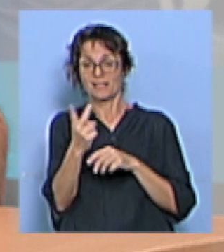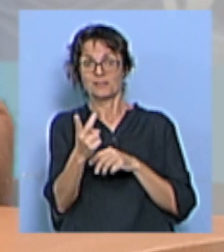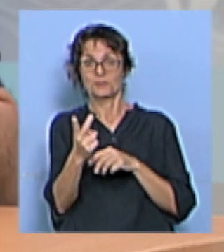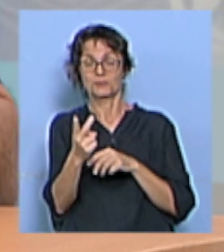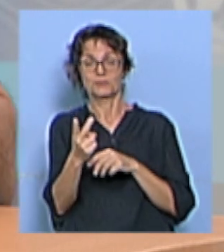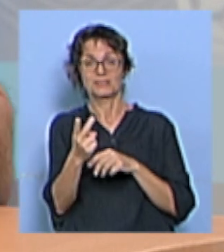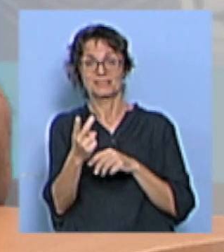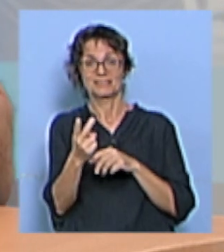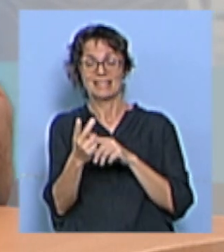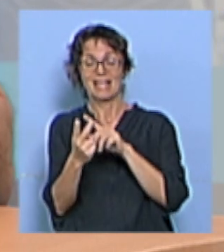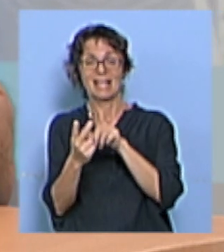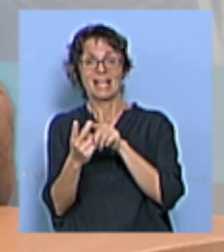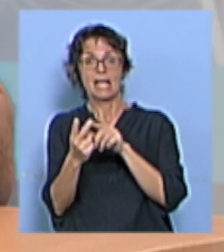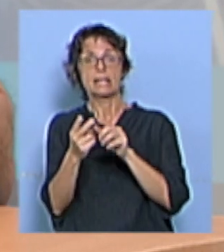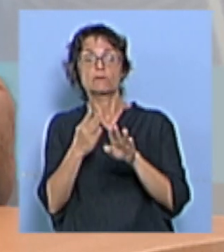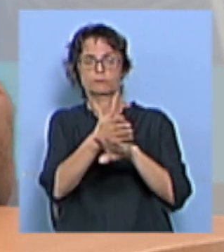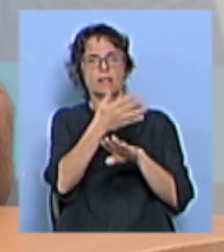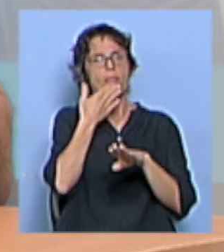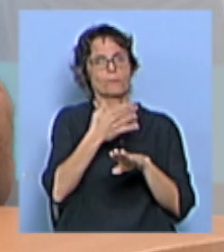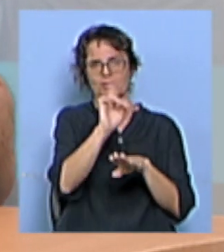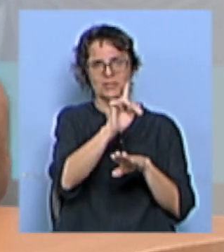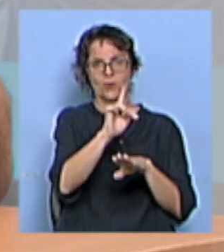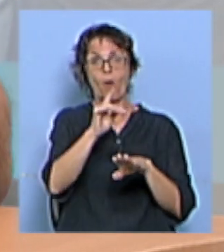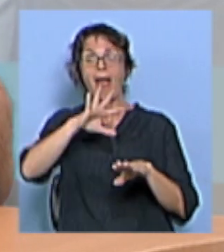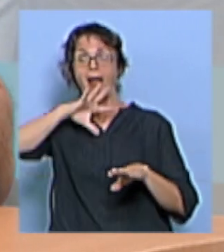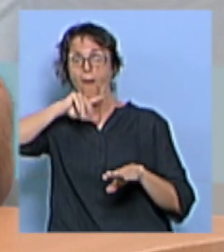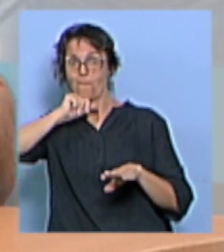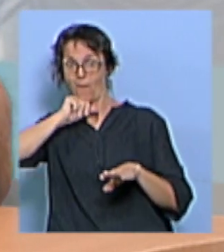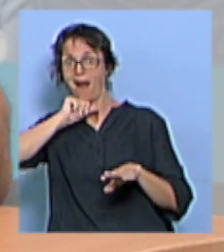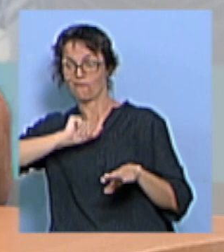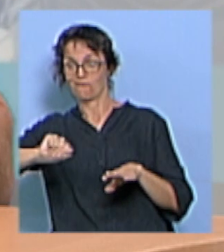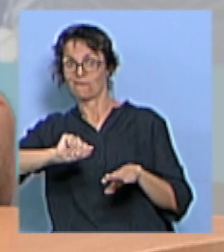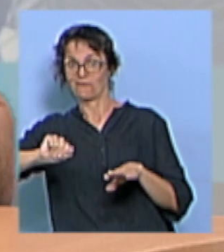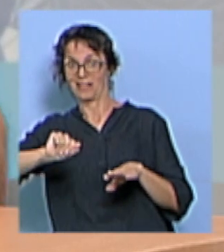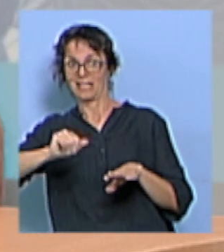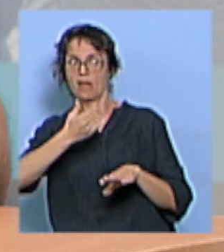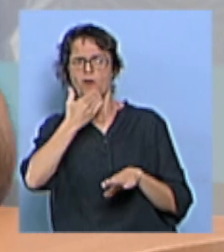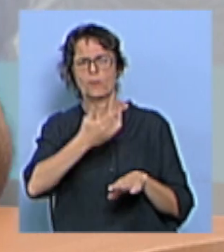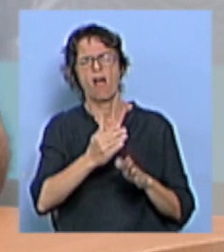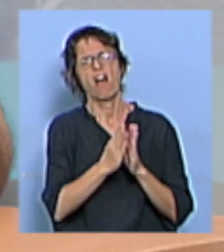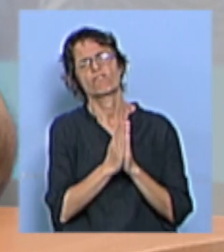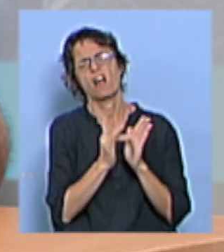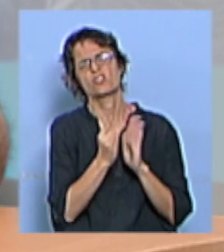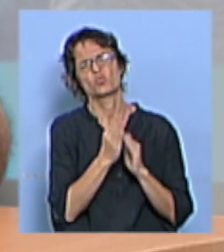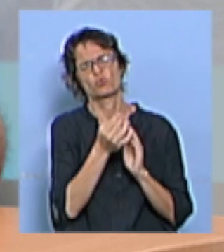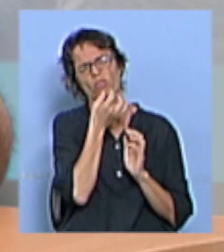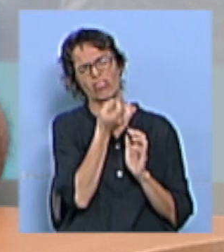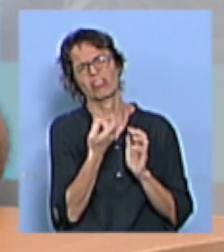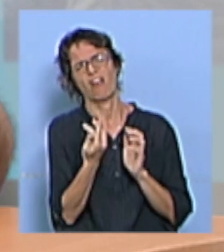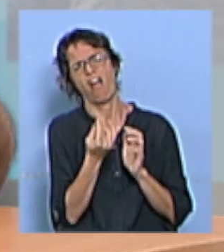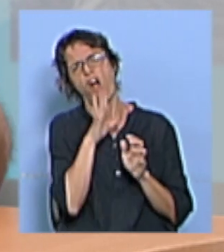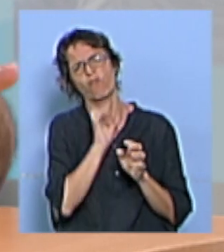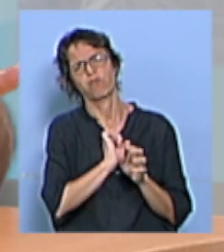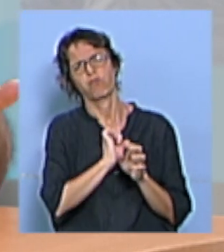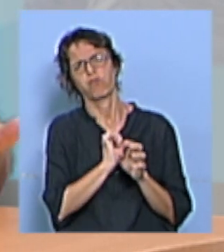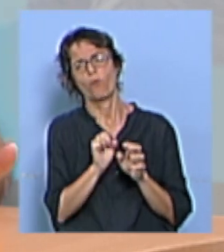pedir a Jesus. É a mãe. A mãe, a mulher de Zebedeu, a mãe deles é que vai, vê lá se dás aos meus filhos um